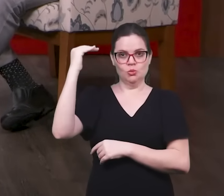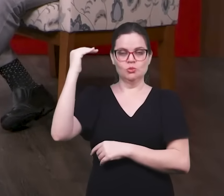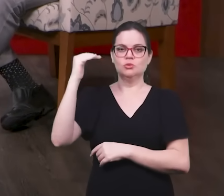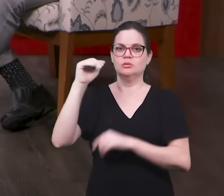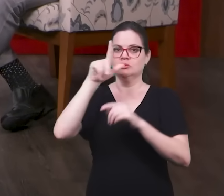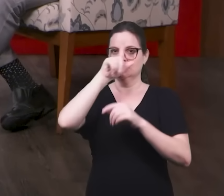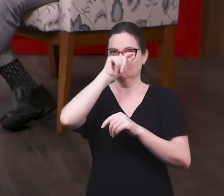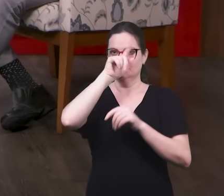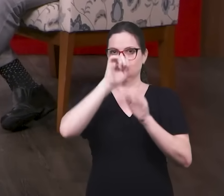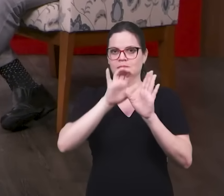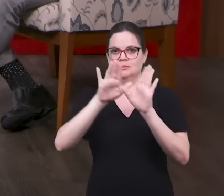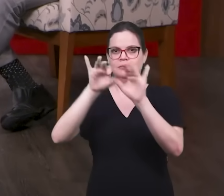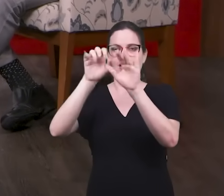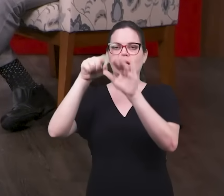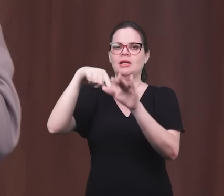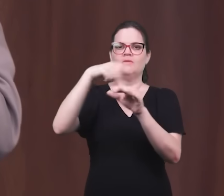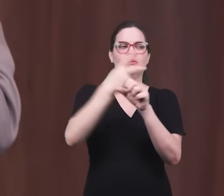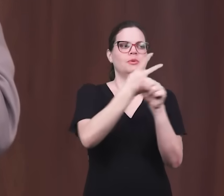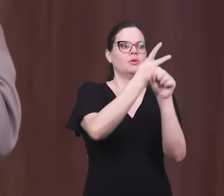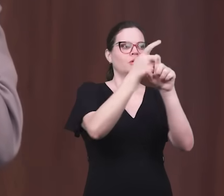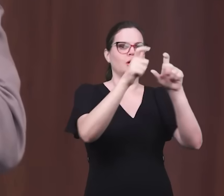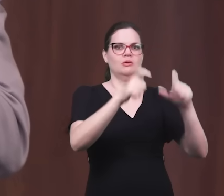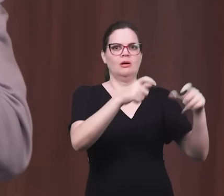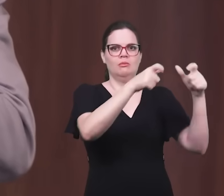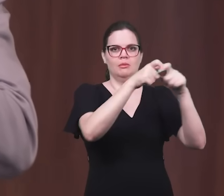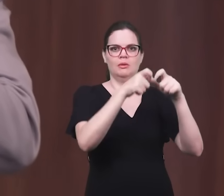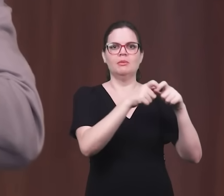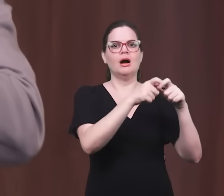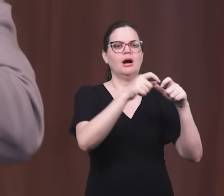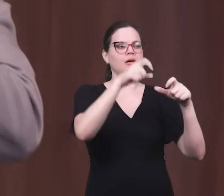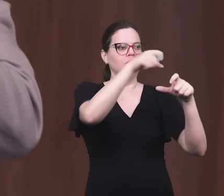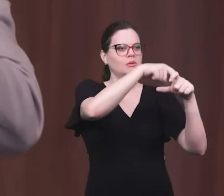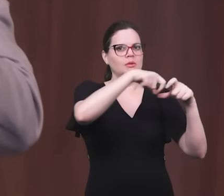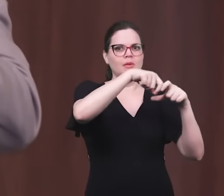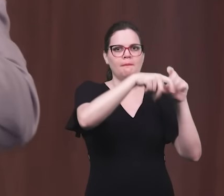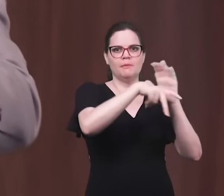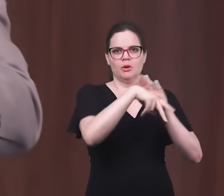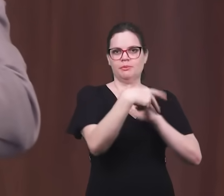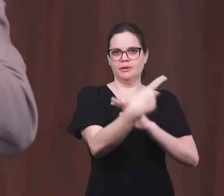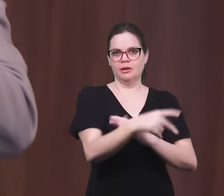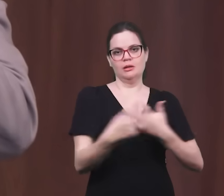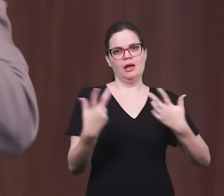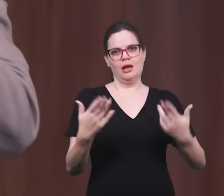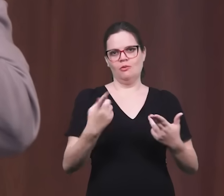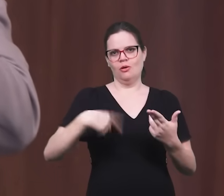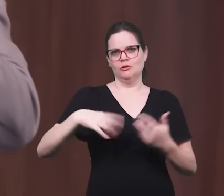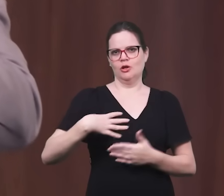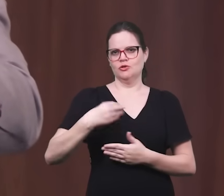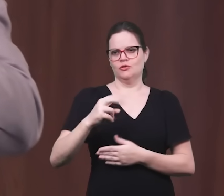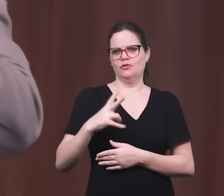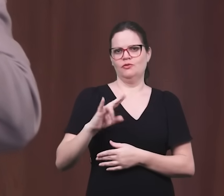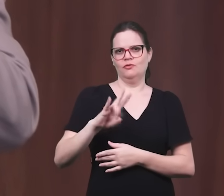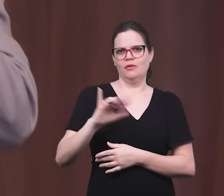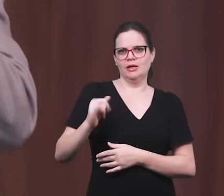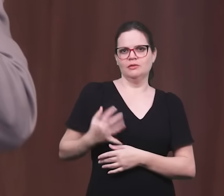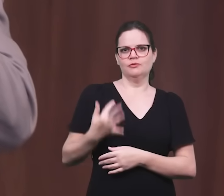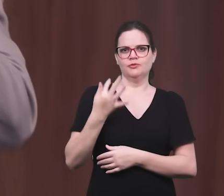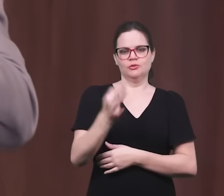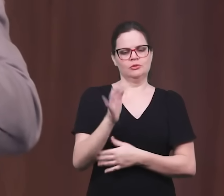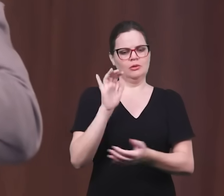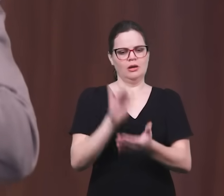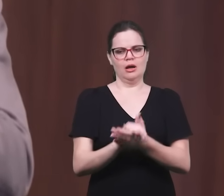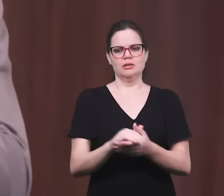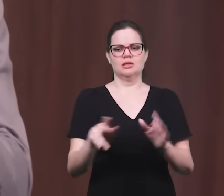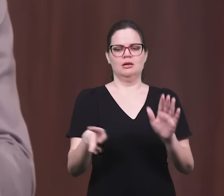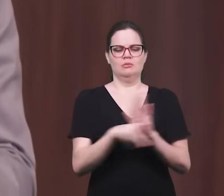ele vai fazer o seu próprio ninho. Sim. Os nossos filhos um dia terão seus próprios lares, vão construir suas famílias e fazer os seus